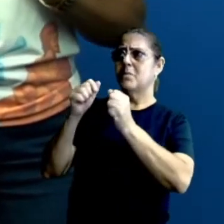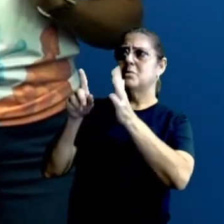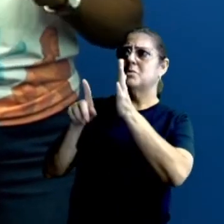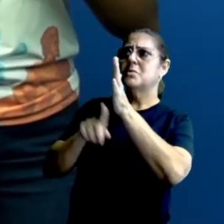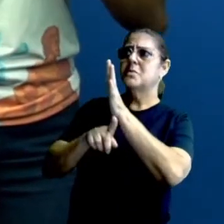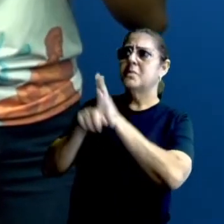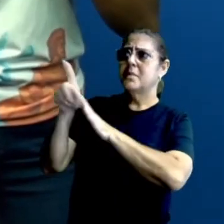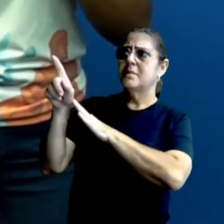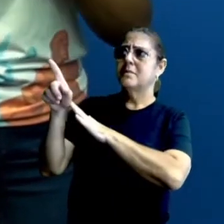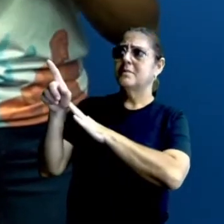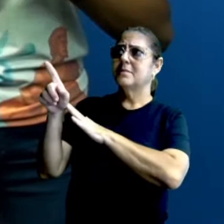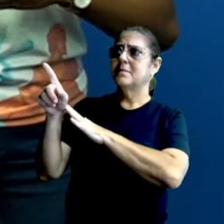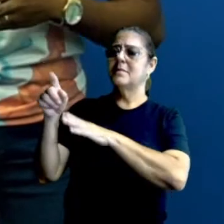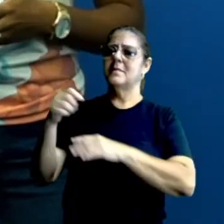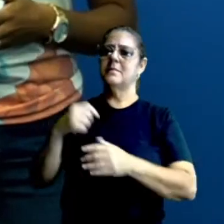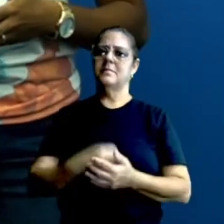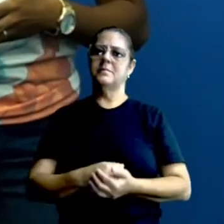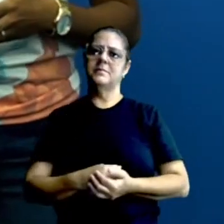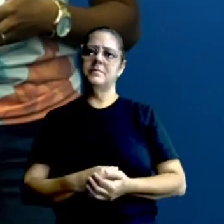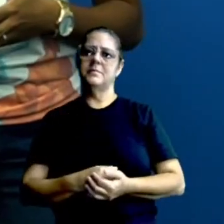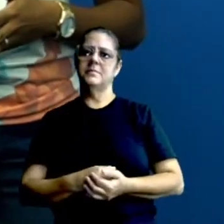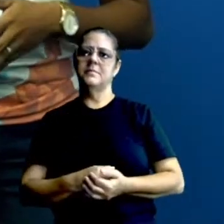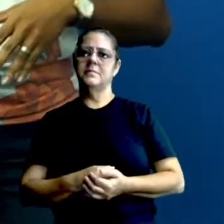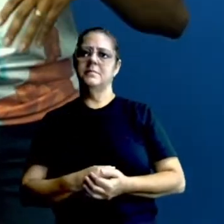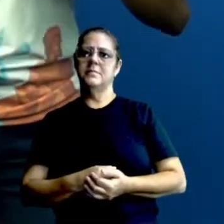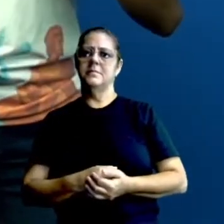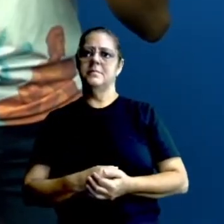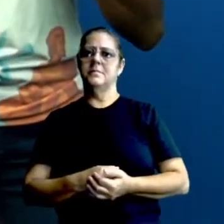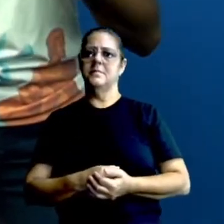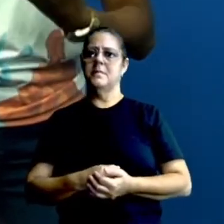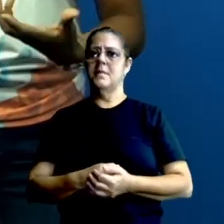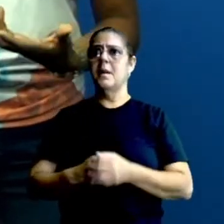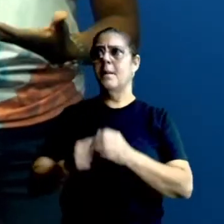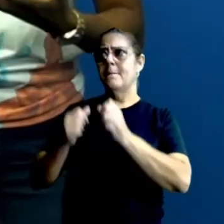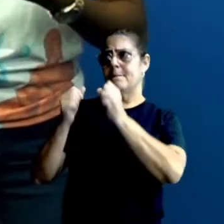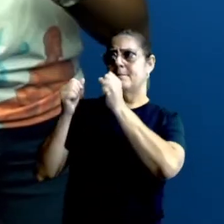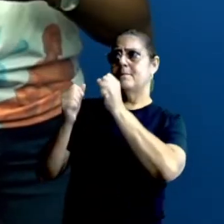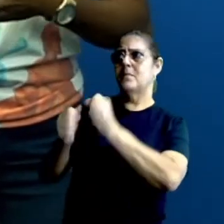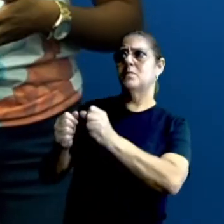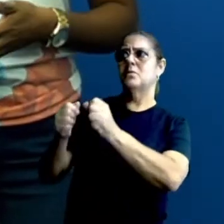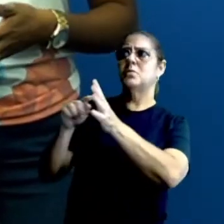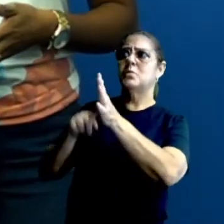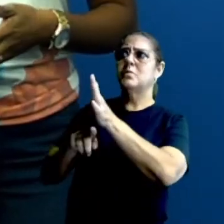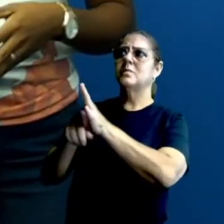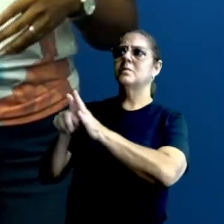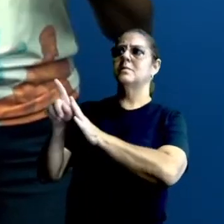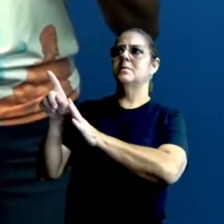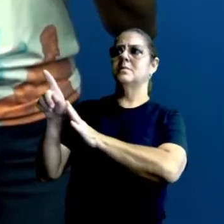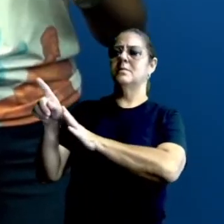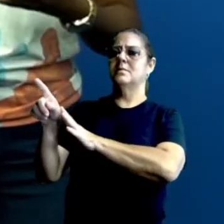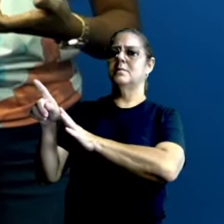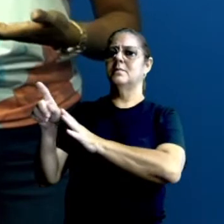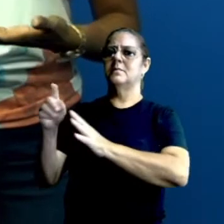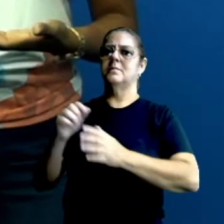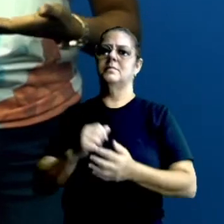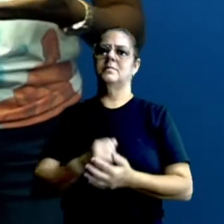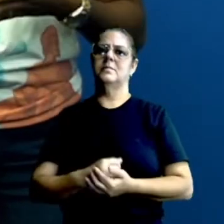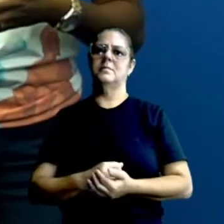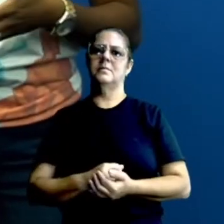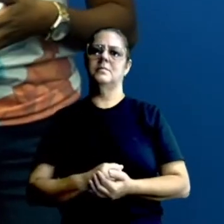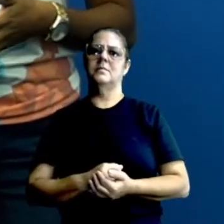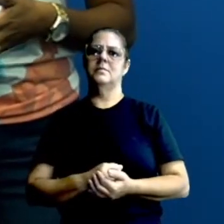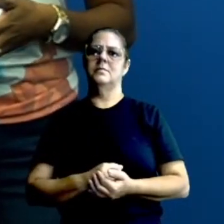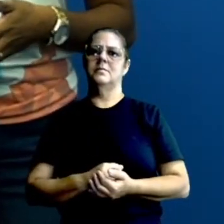alguma pergunta. E olha como é que a gente diz isso em inglês. May I ask a question? May I ask